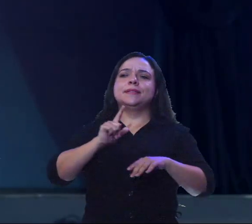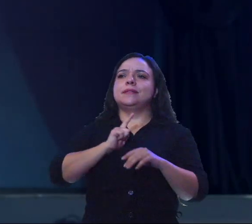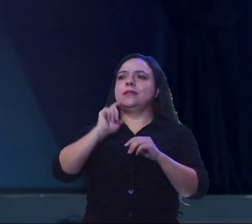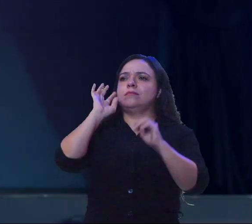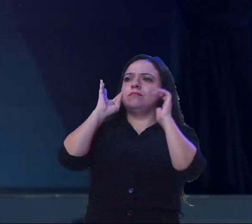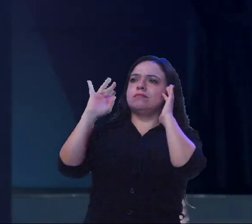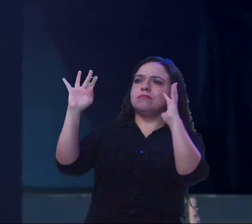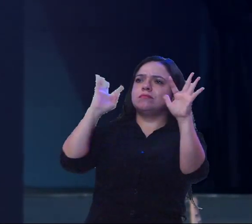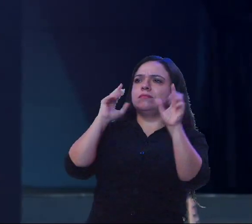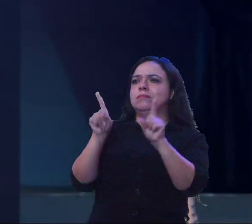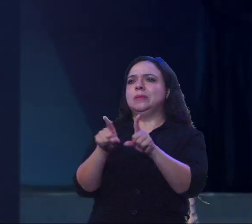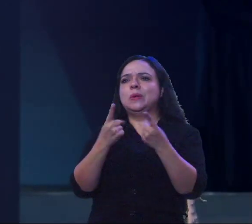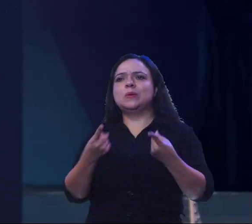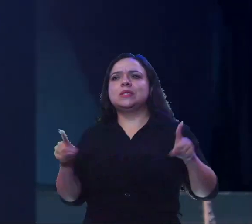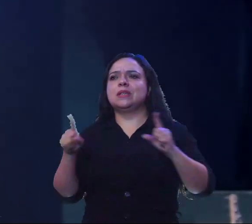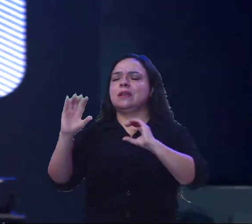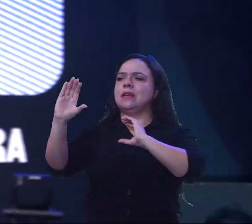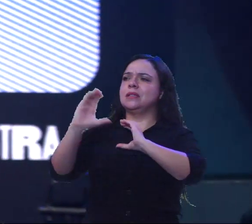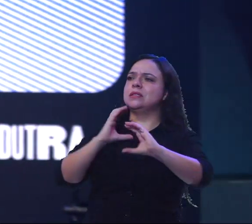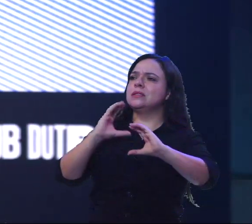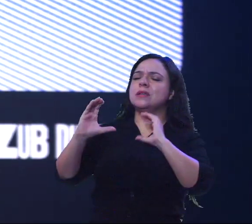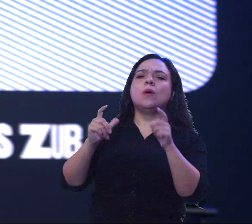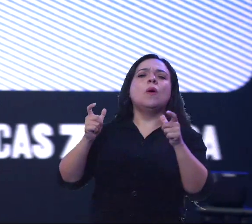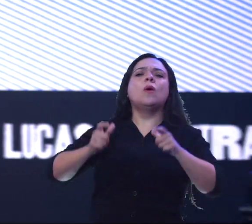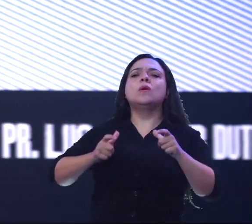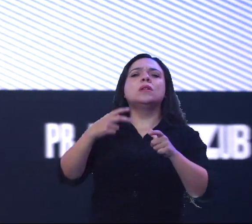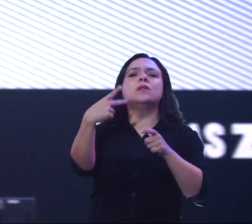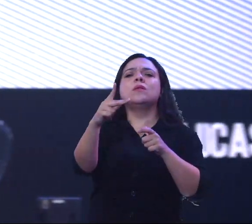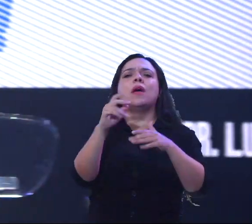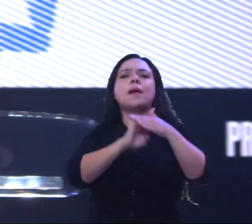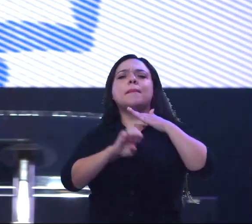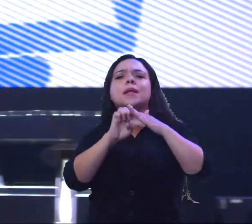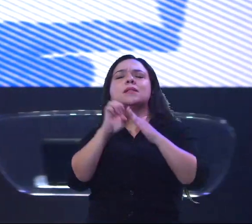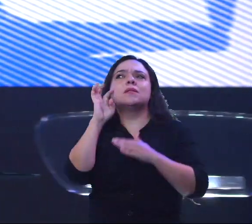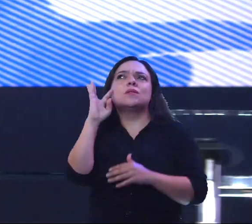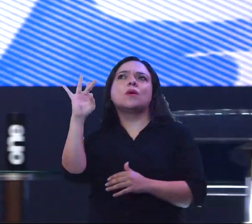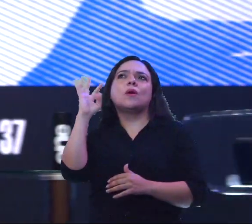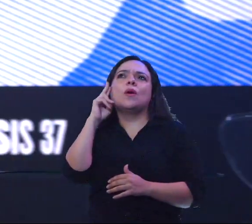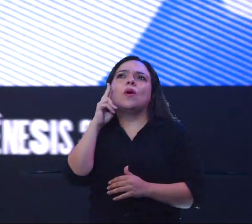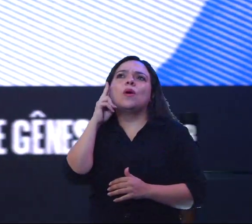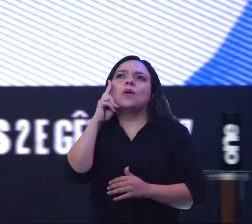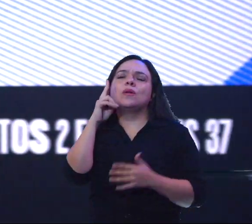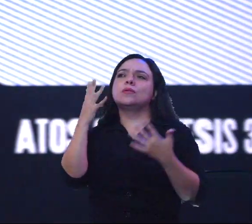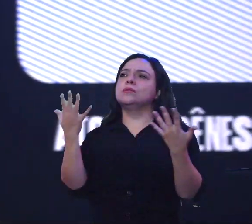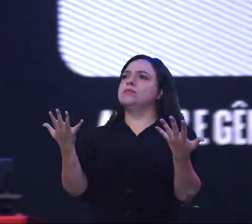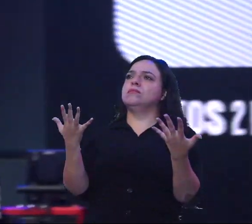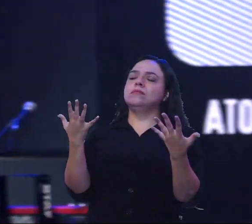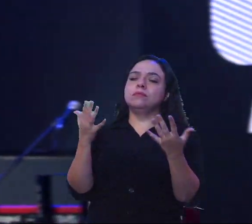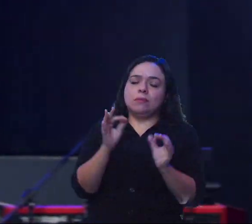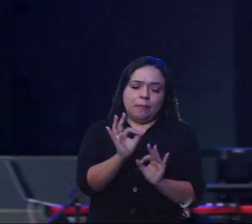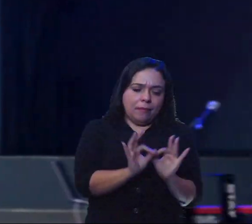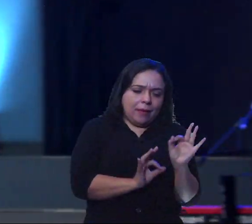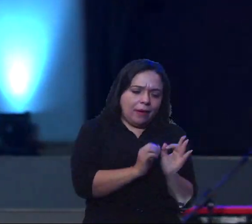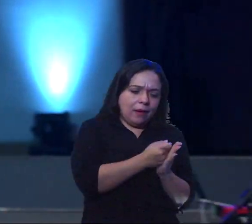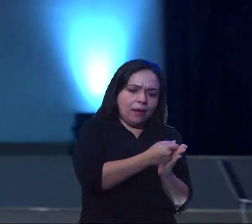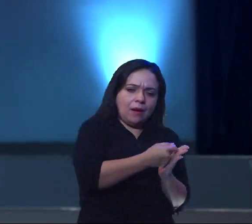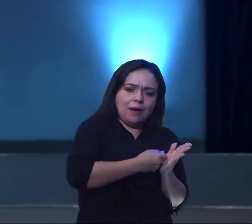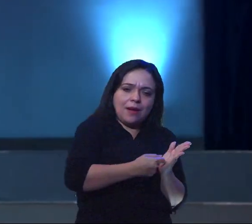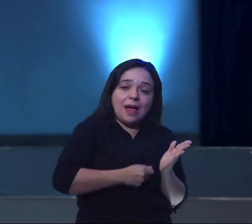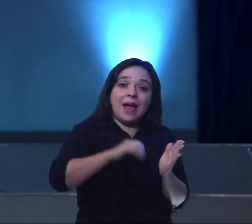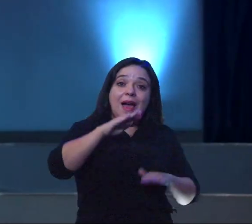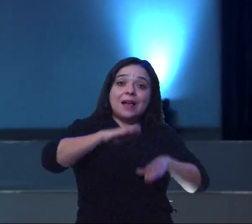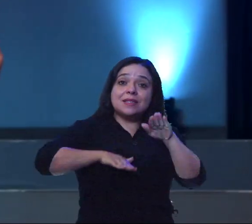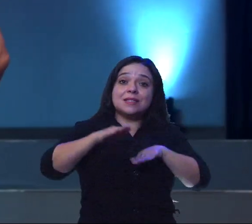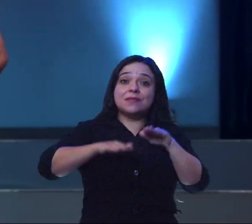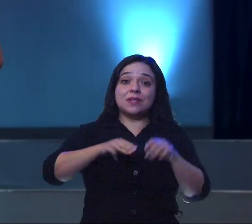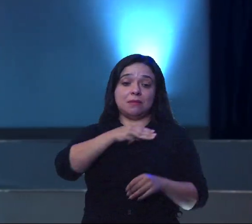canções, revelações que Deus trouxe o secreto? Onde estão as empresas que nunca saíram do papel ou do plano dos sonhos? Onde estão os chamados e